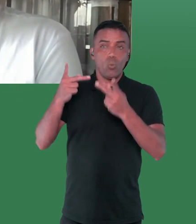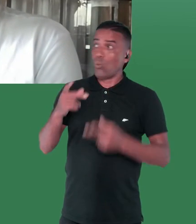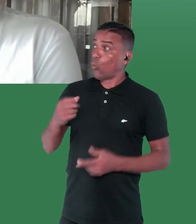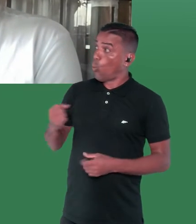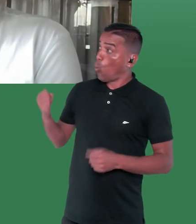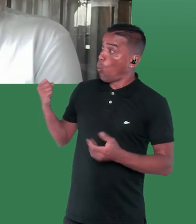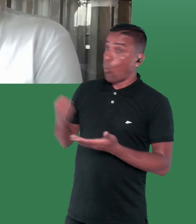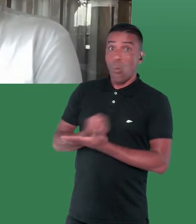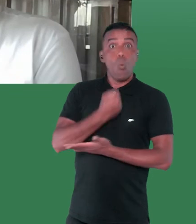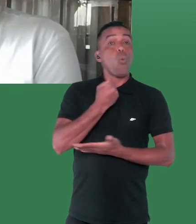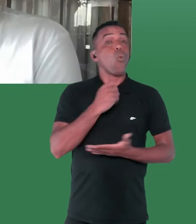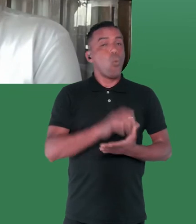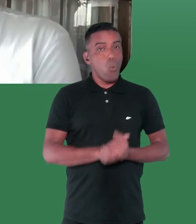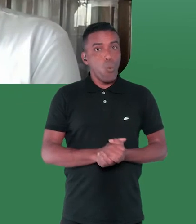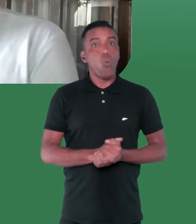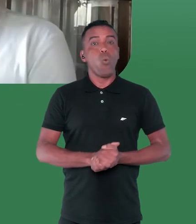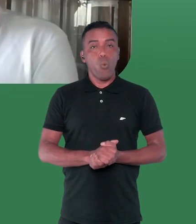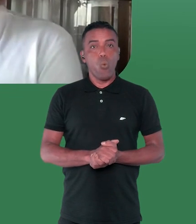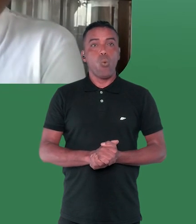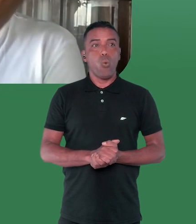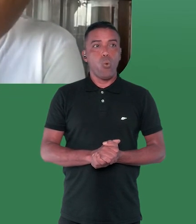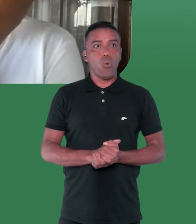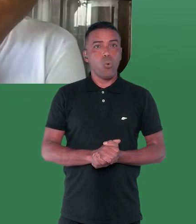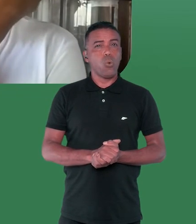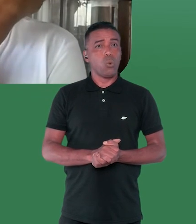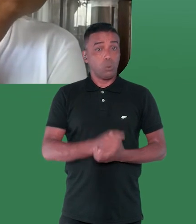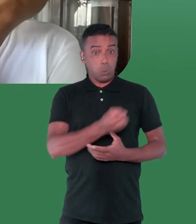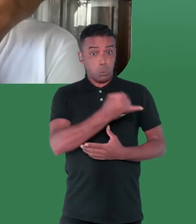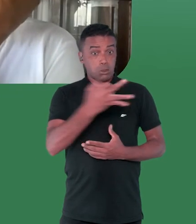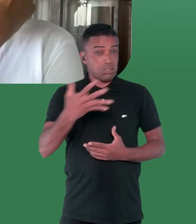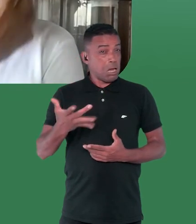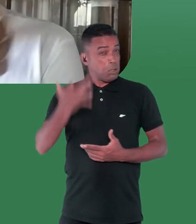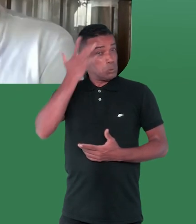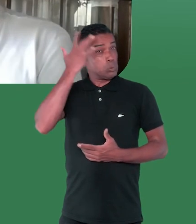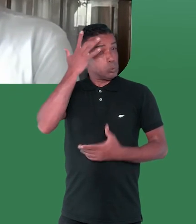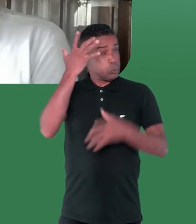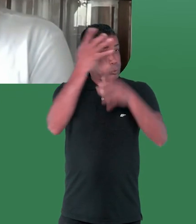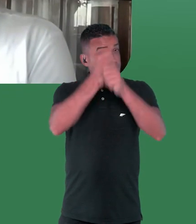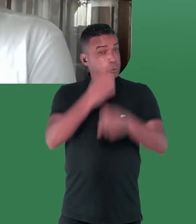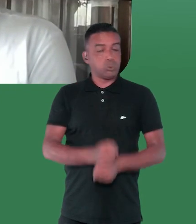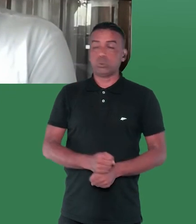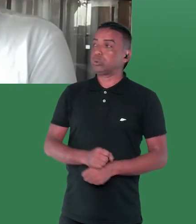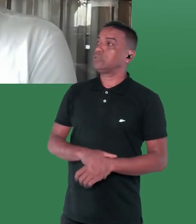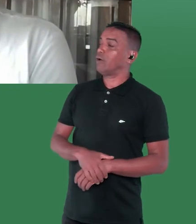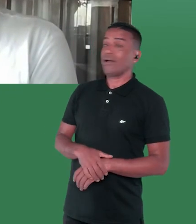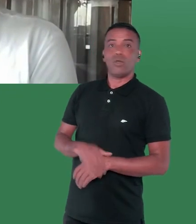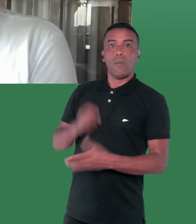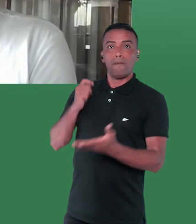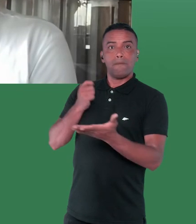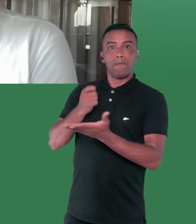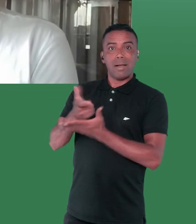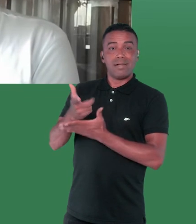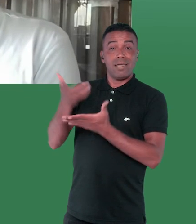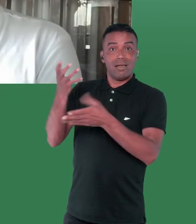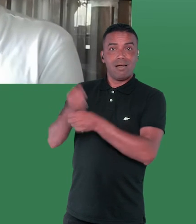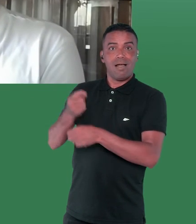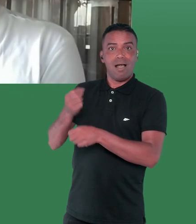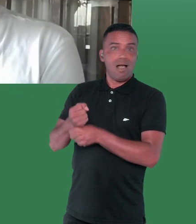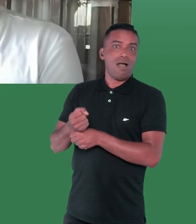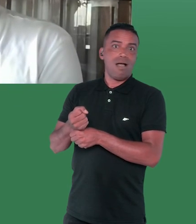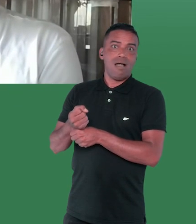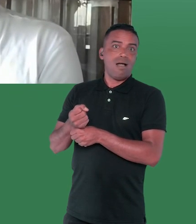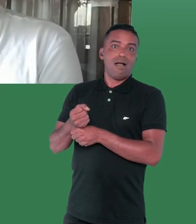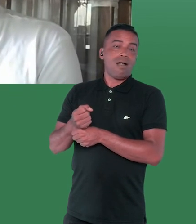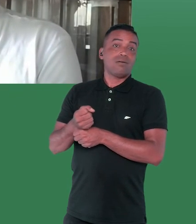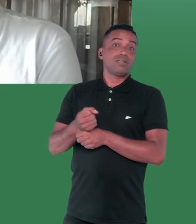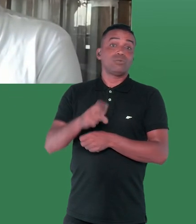509. Uau! É, aí eu paguei a Best-seller conta. quase, Eduardo. Hein? Você é quase um best-seller. Ué, aí eu